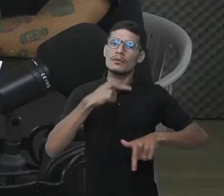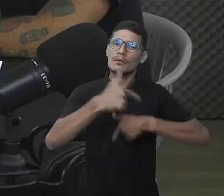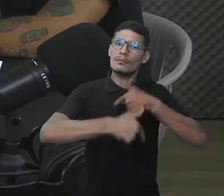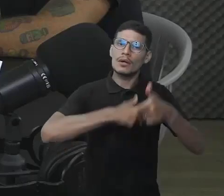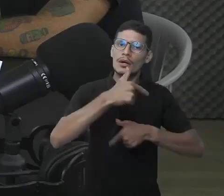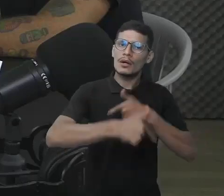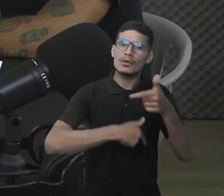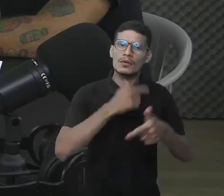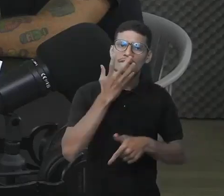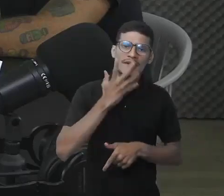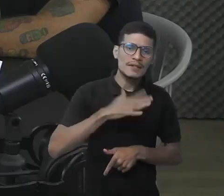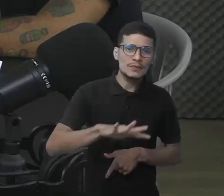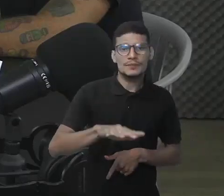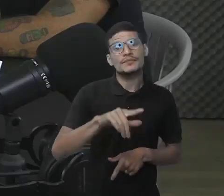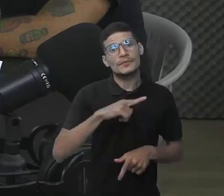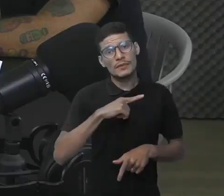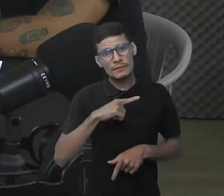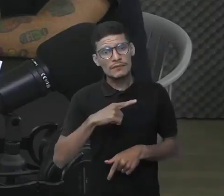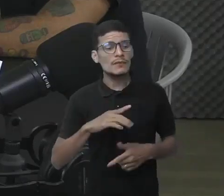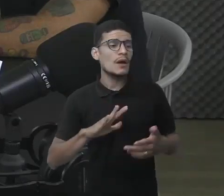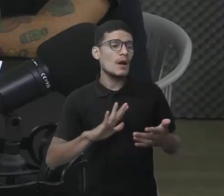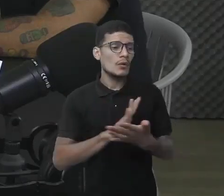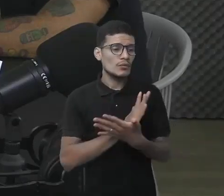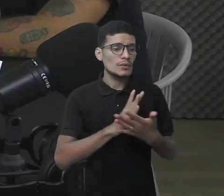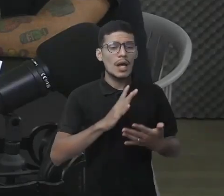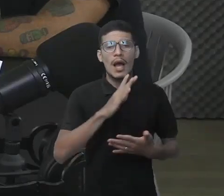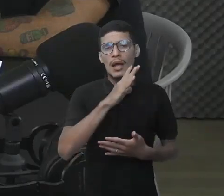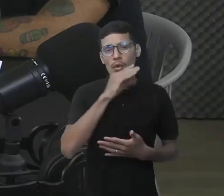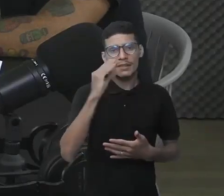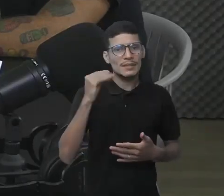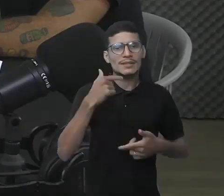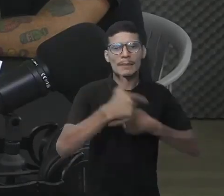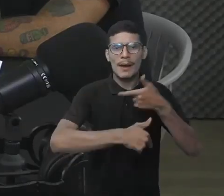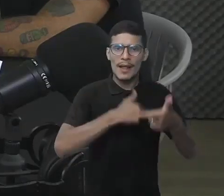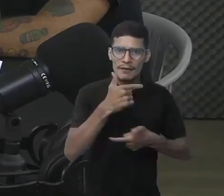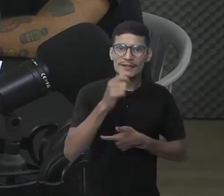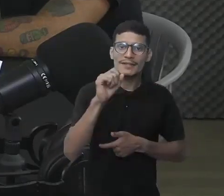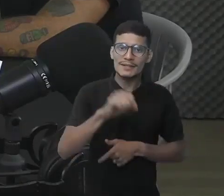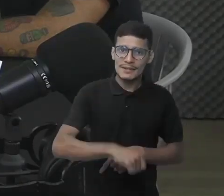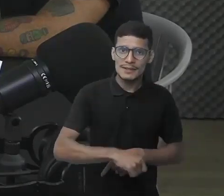alguns desses adolescentes, eles trabalhavam, e o trabalho infantil,